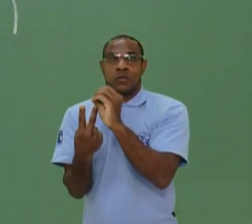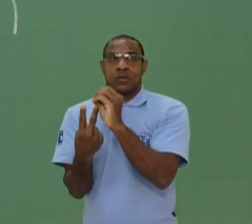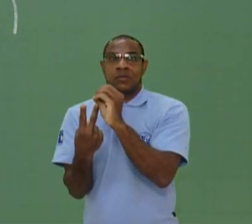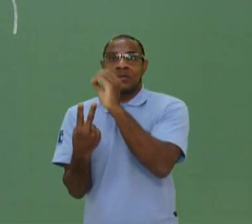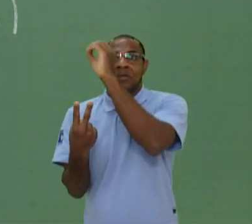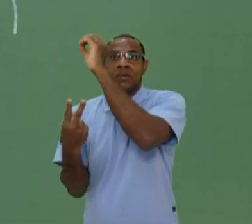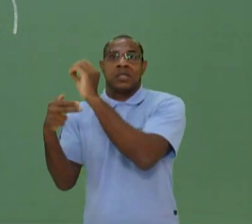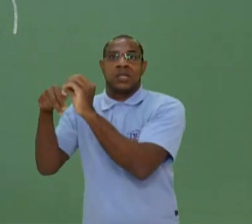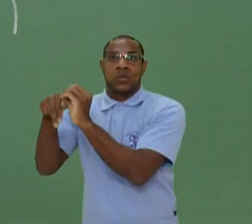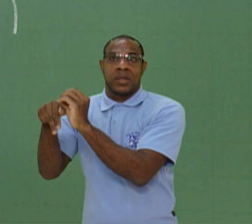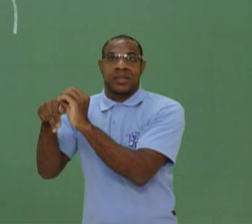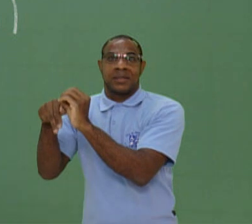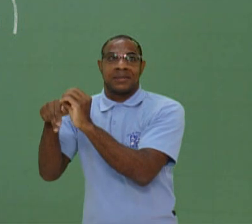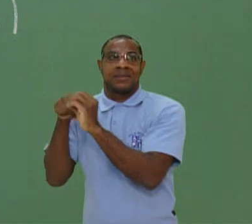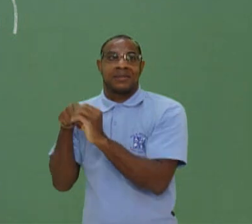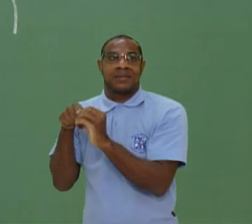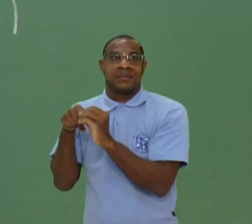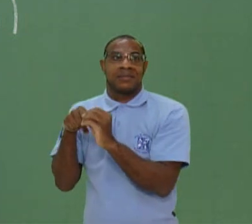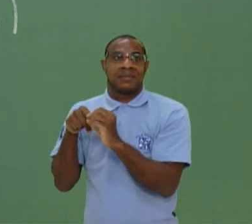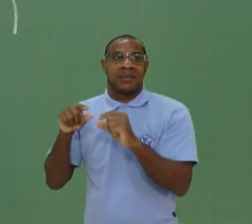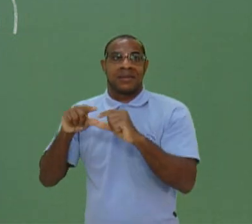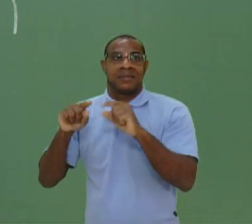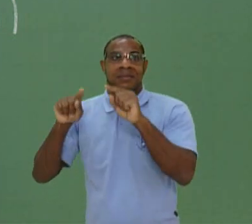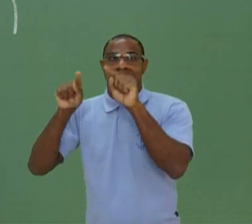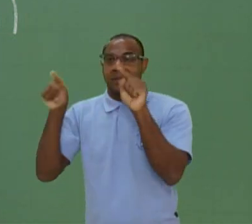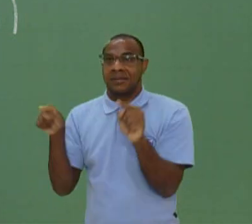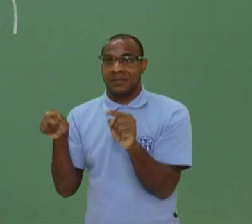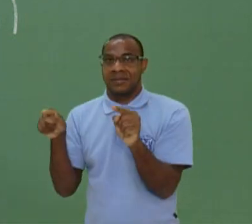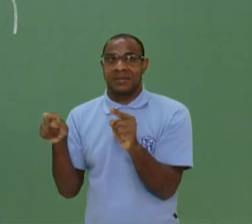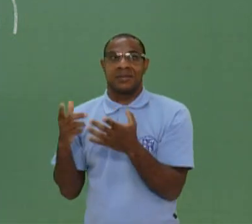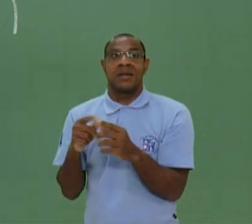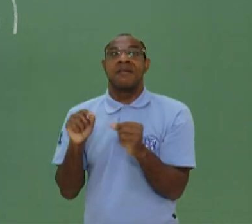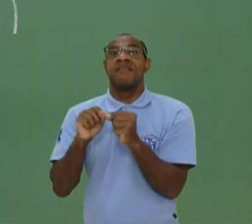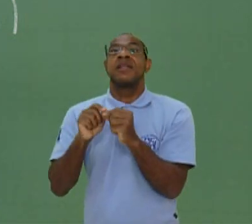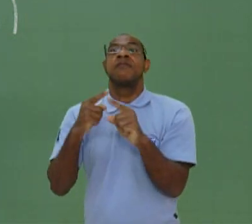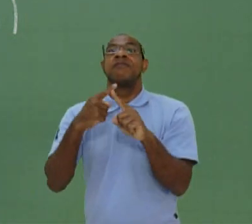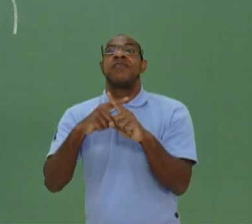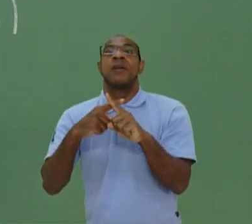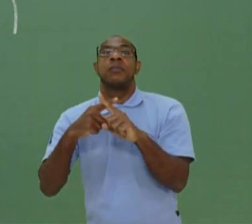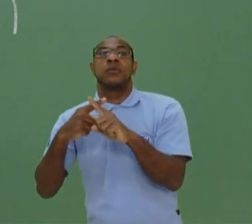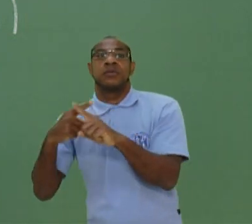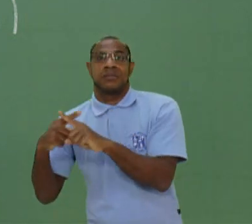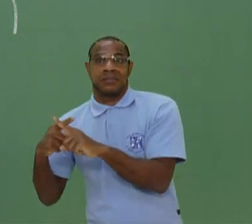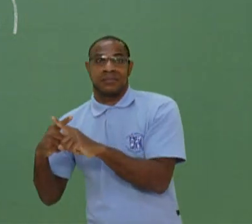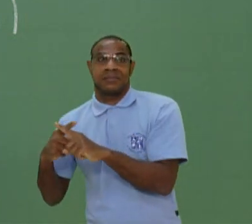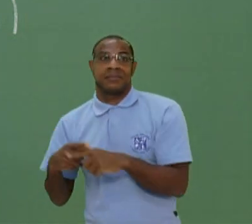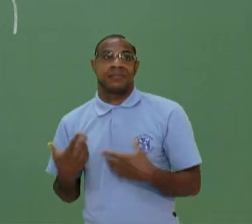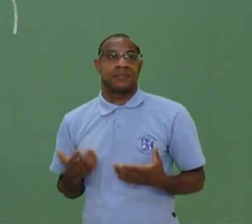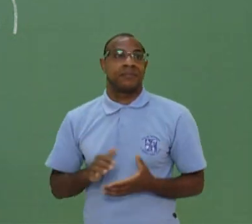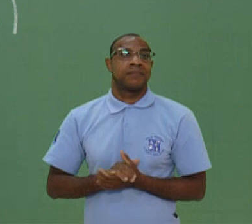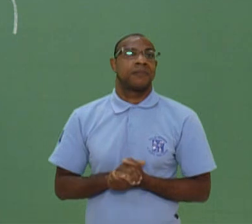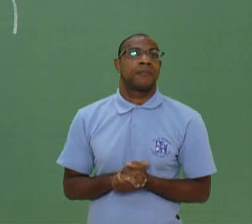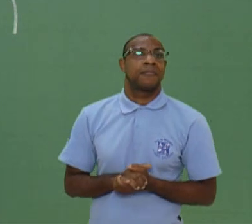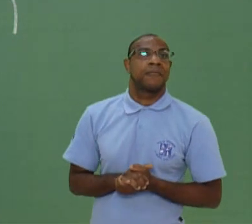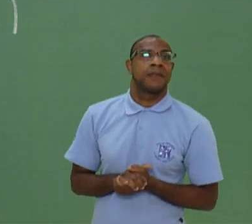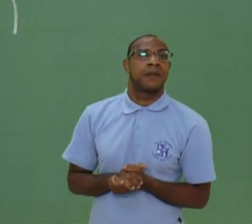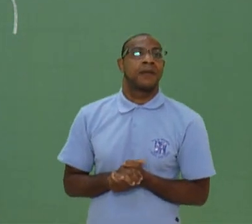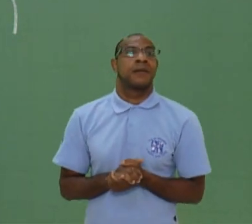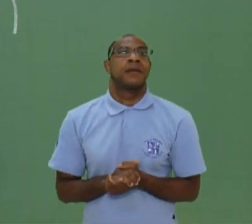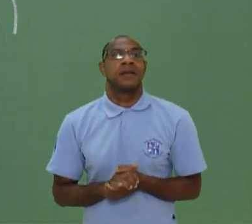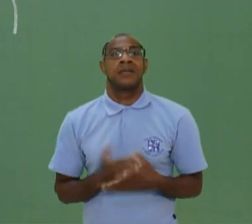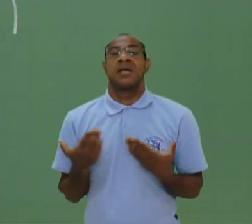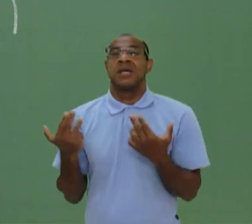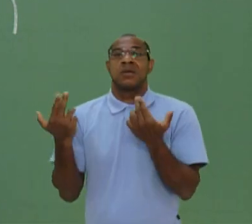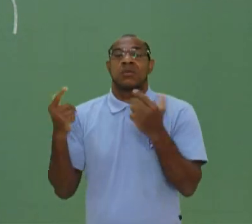você fazia 6x mais 2x? Na verdade, o x mantém e soma 6 mais 2. É a mesma